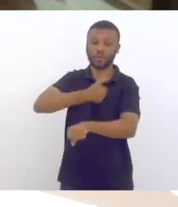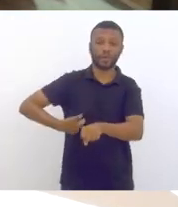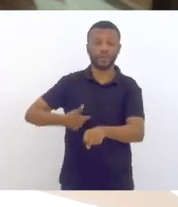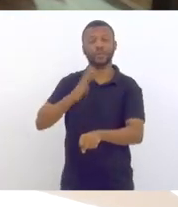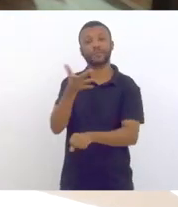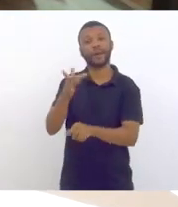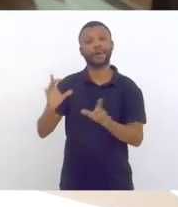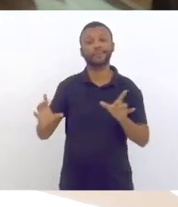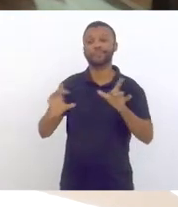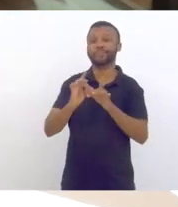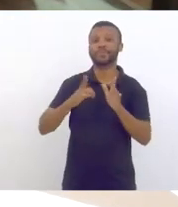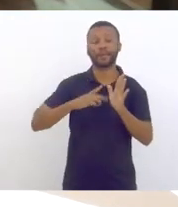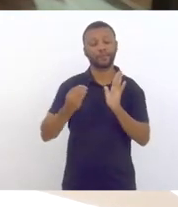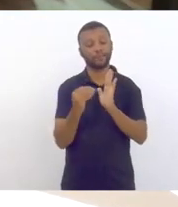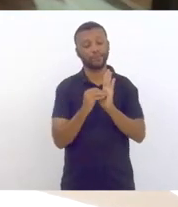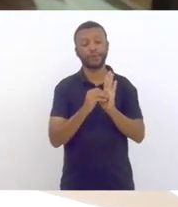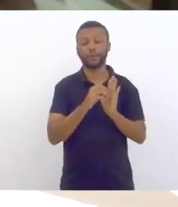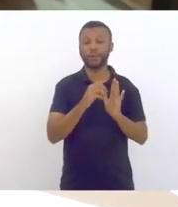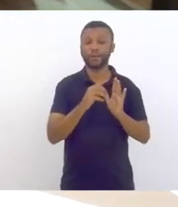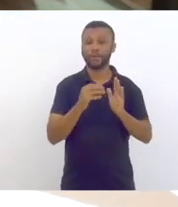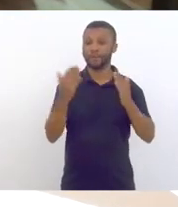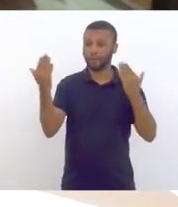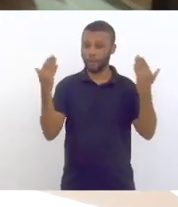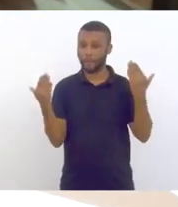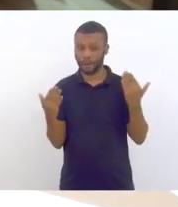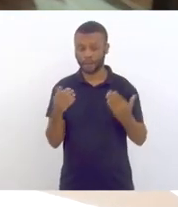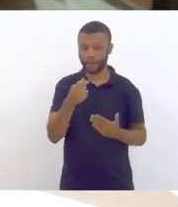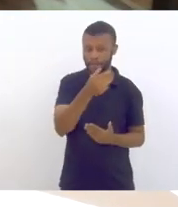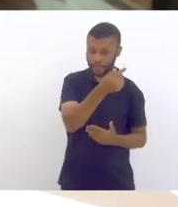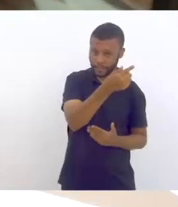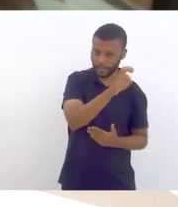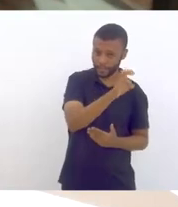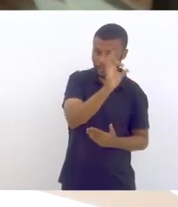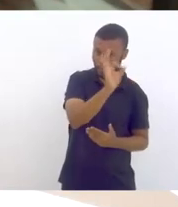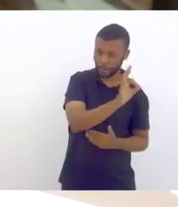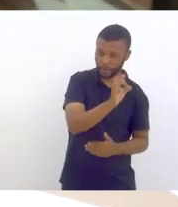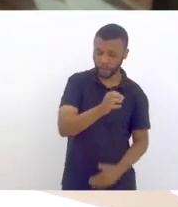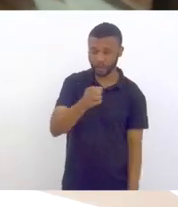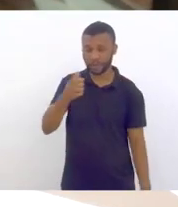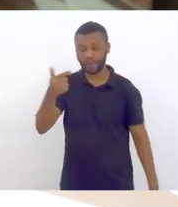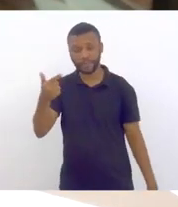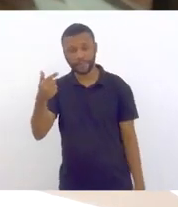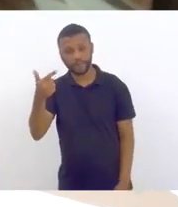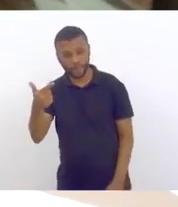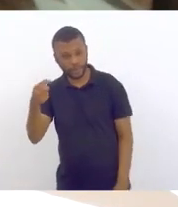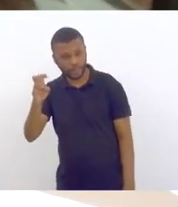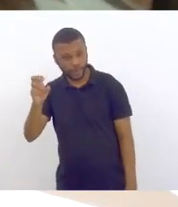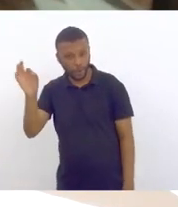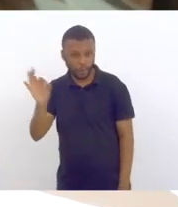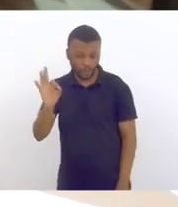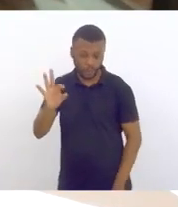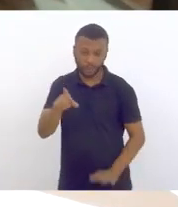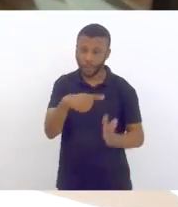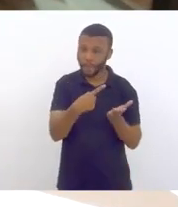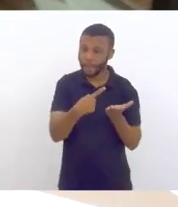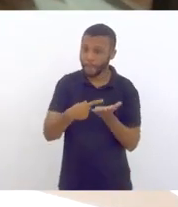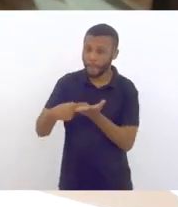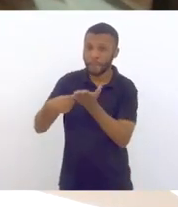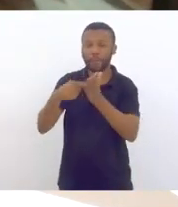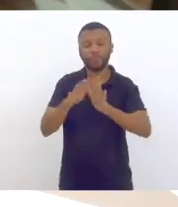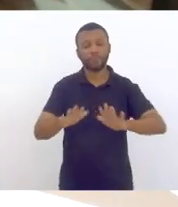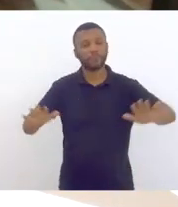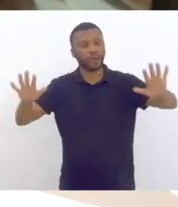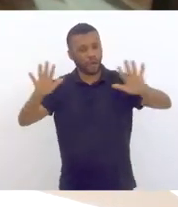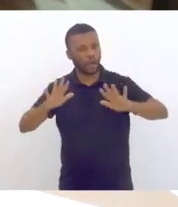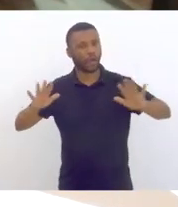coloca o 75,25 Esse foi um consenso em todas as discussões a gente falou muito sobre isso e algo simples